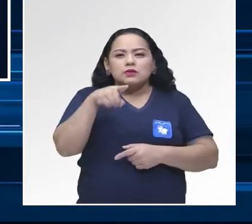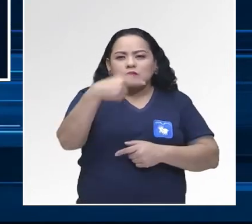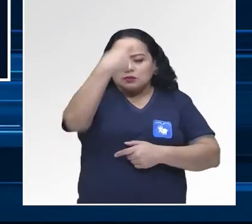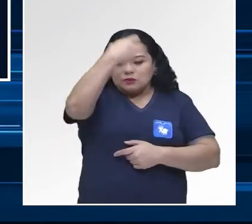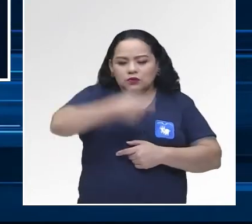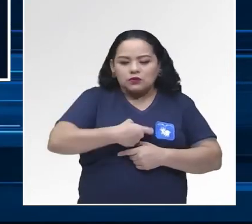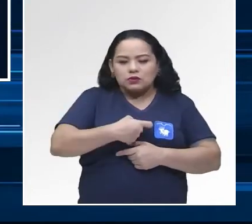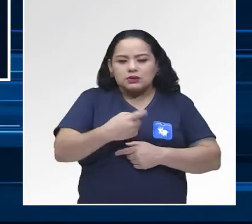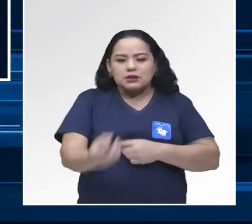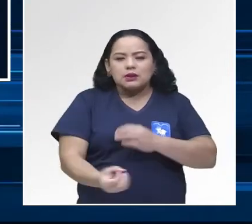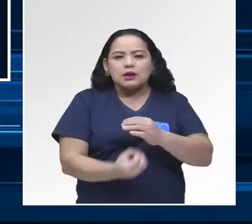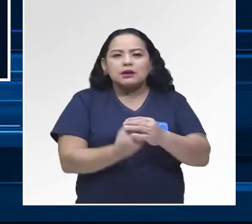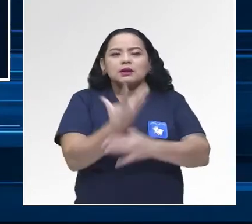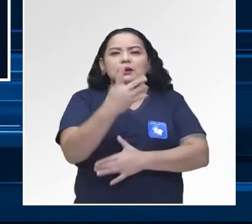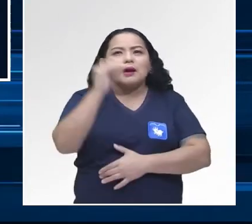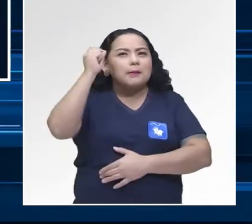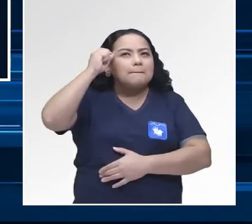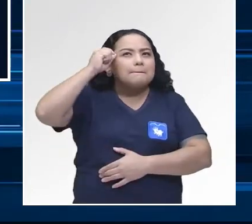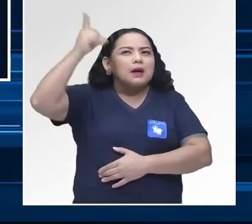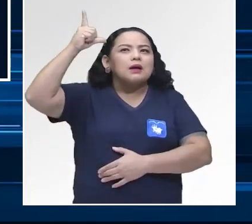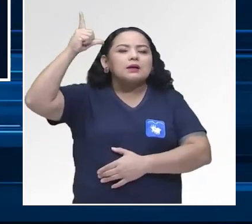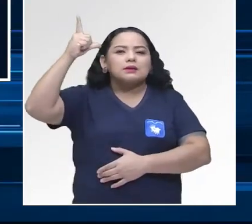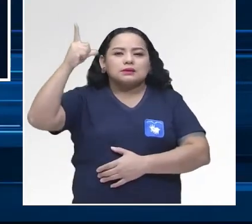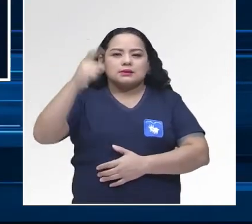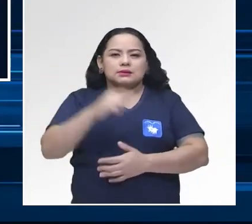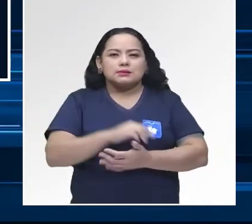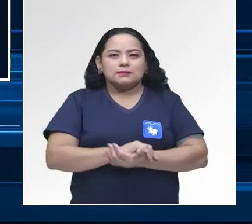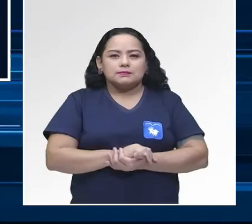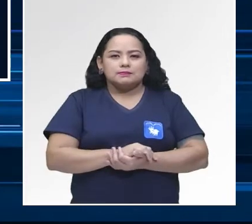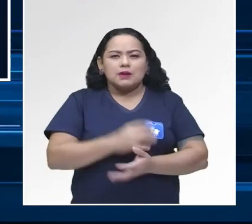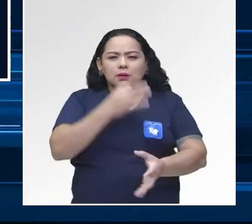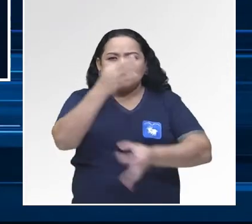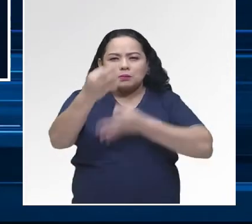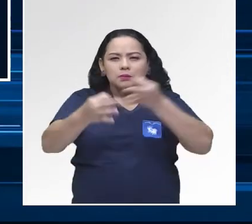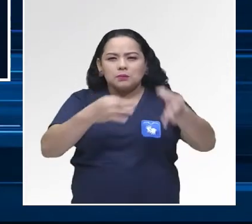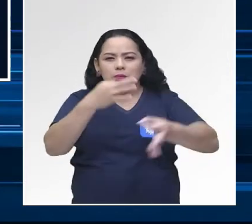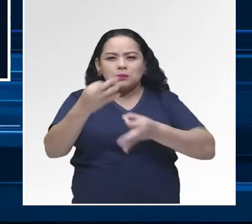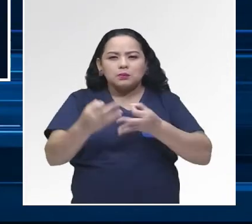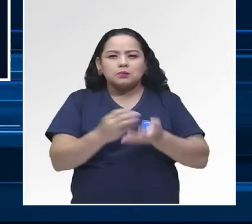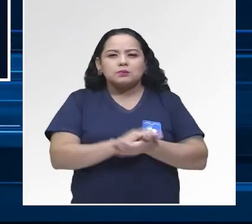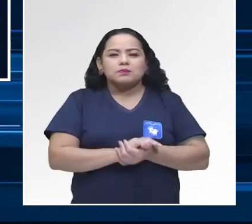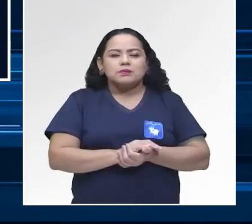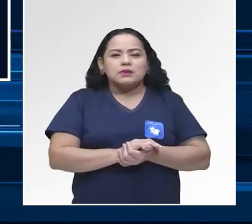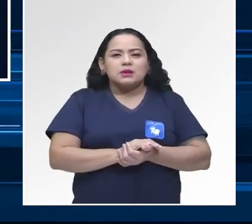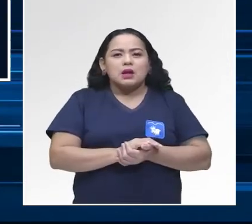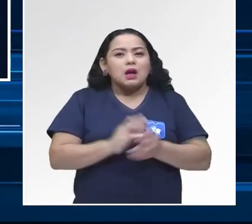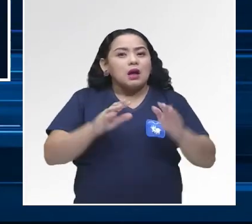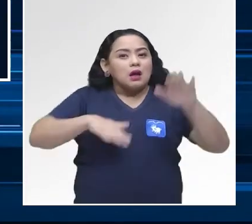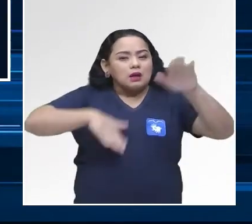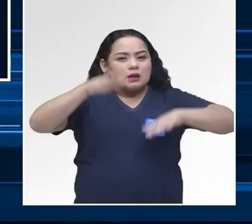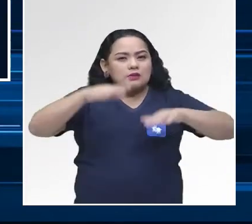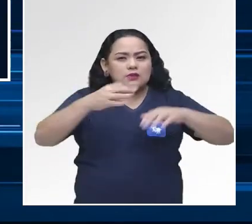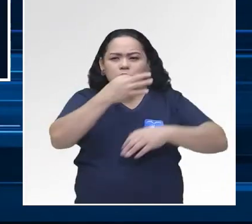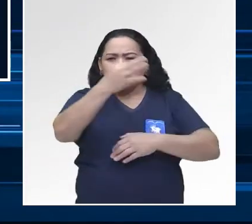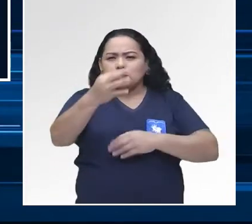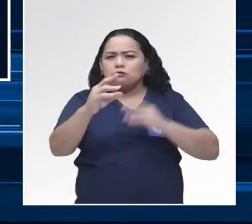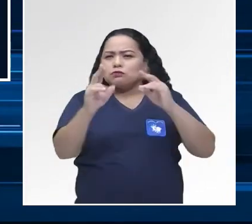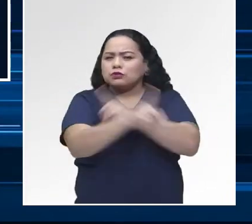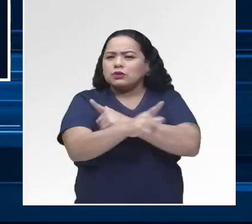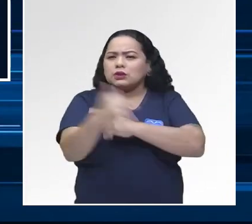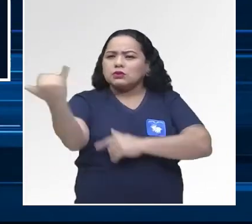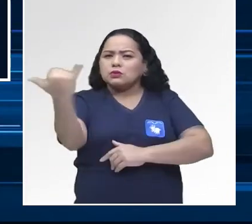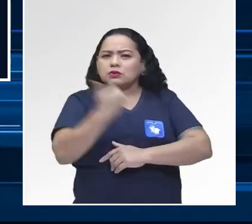argumentos, criar, né, ideias que muitas vezes se opõem àquilo que é dito de um